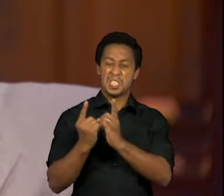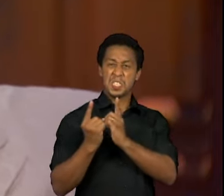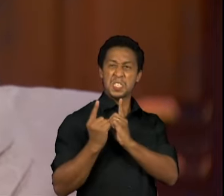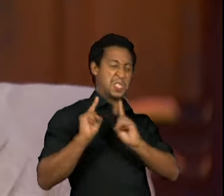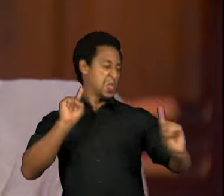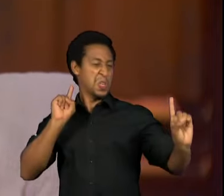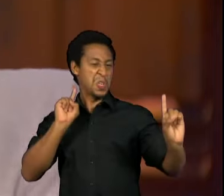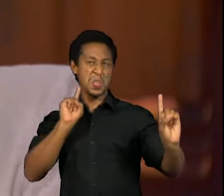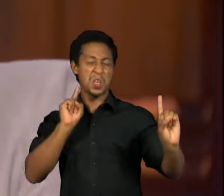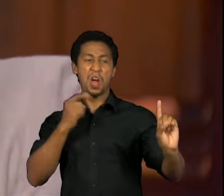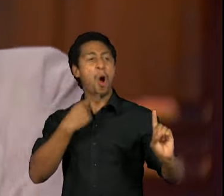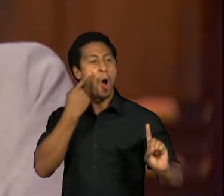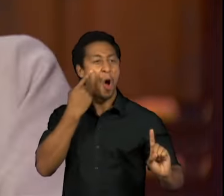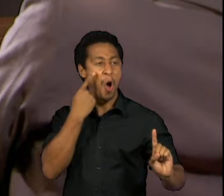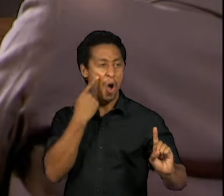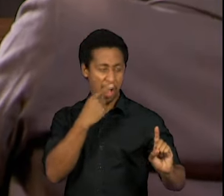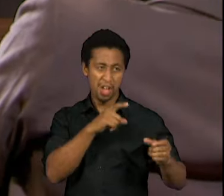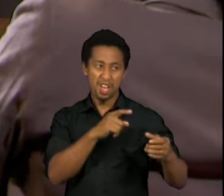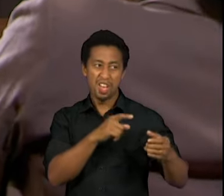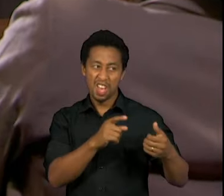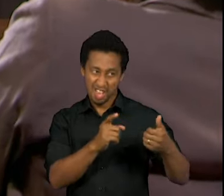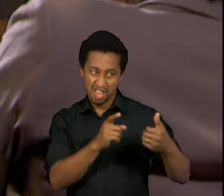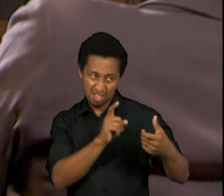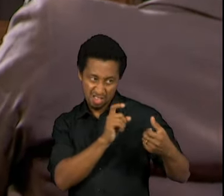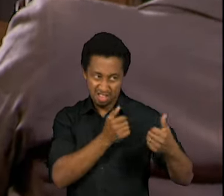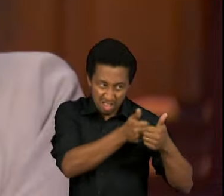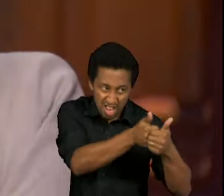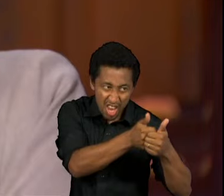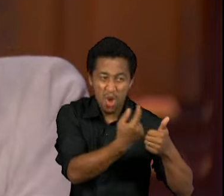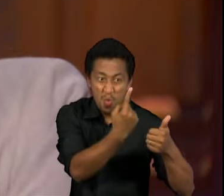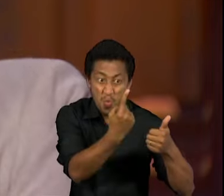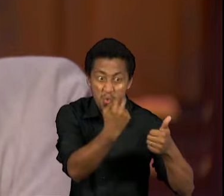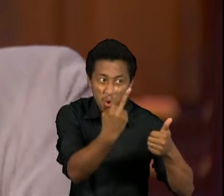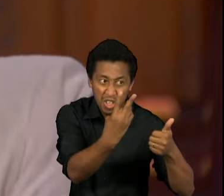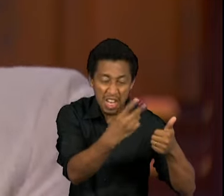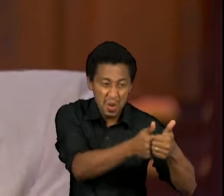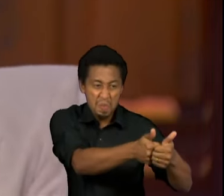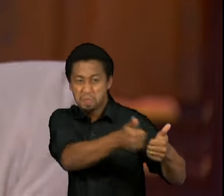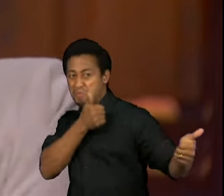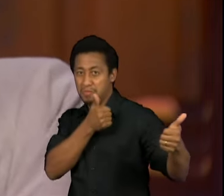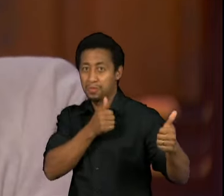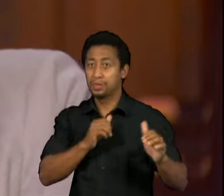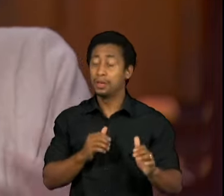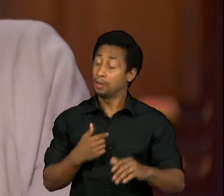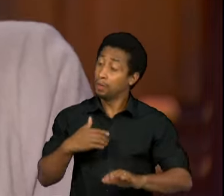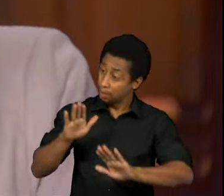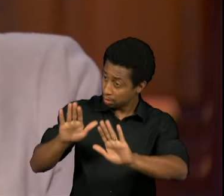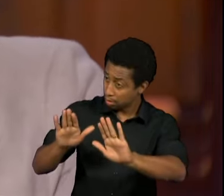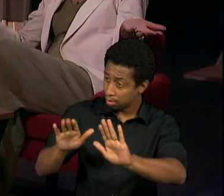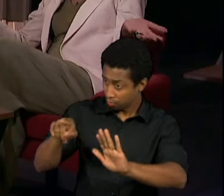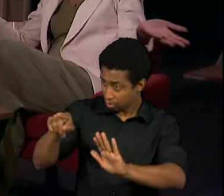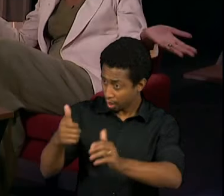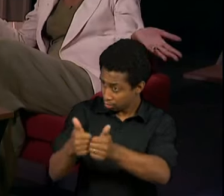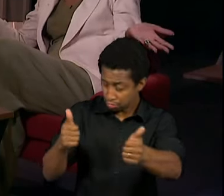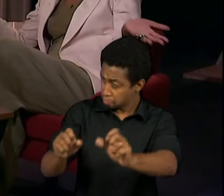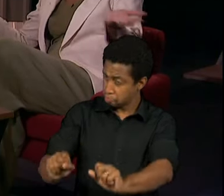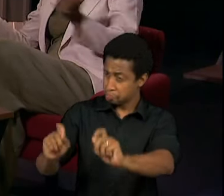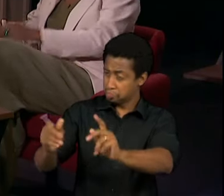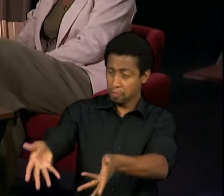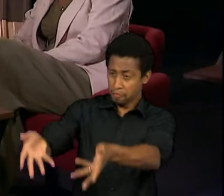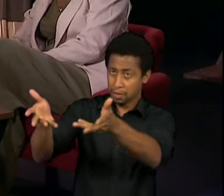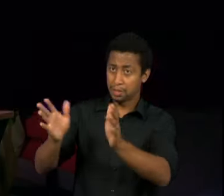deixando de seguir em 32 anos aí eu comentário querida é por falta de Adeus Você não se incomoda não porque